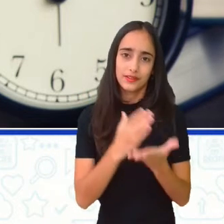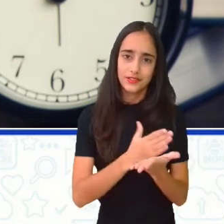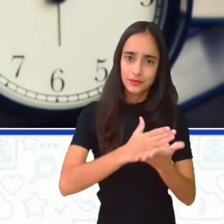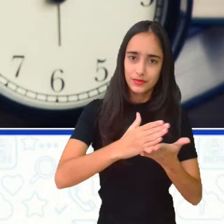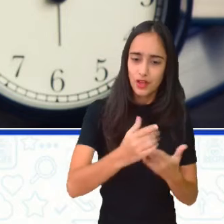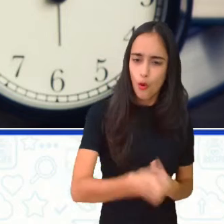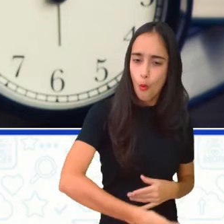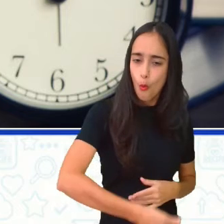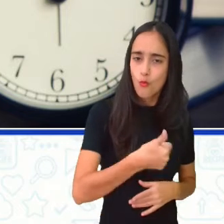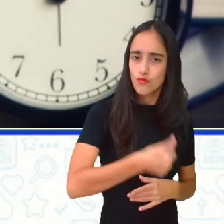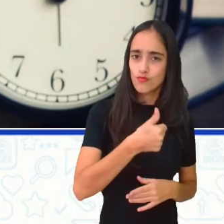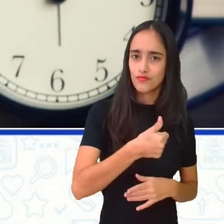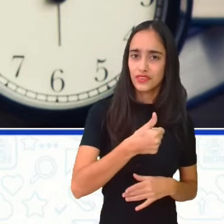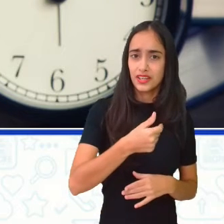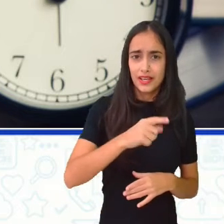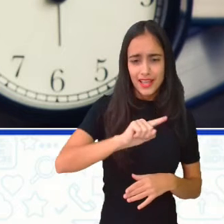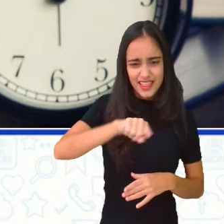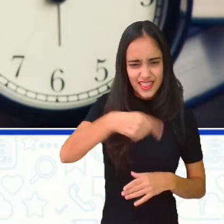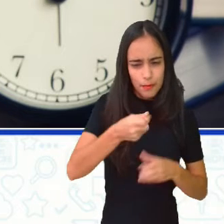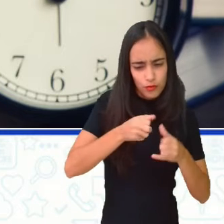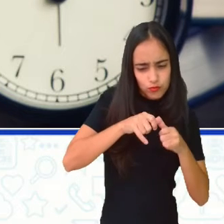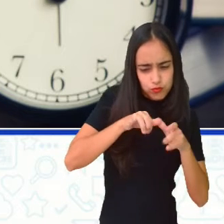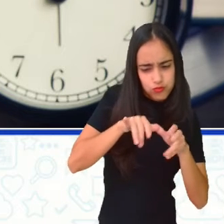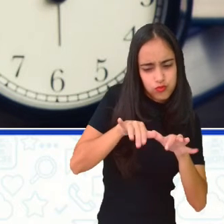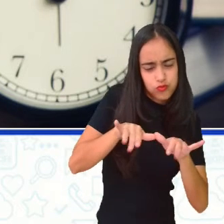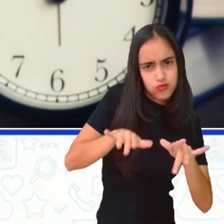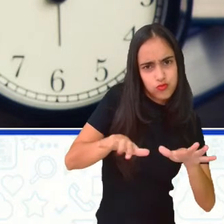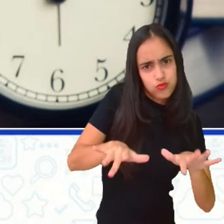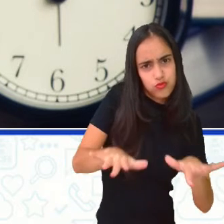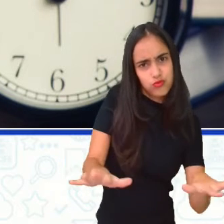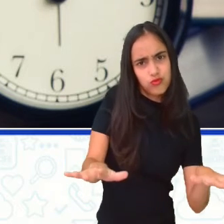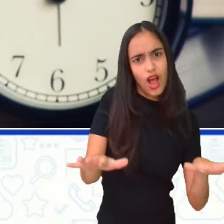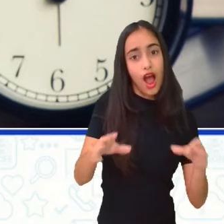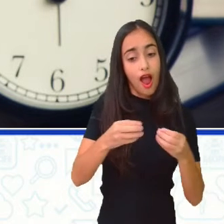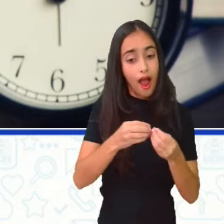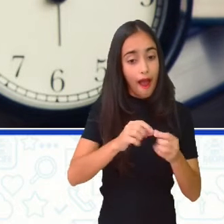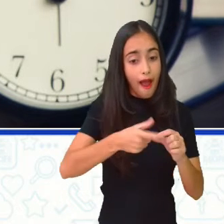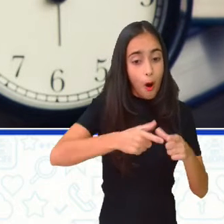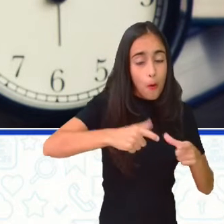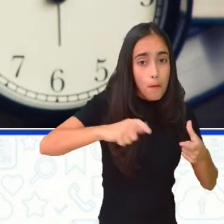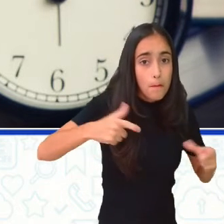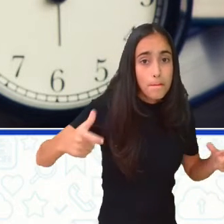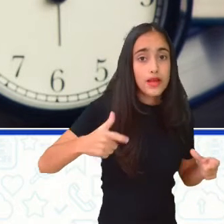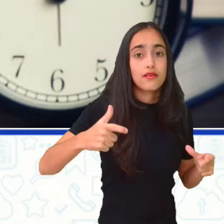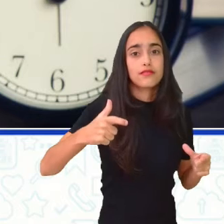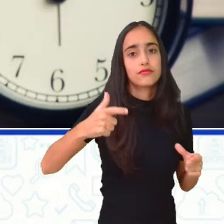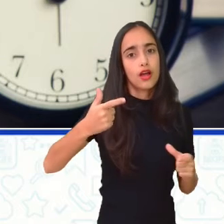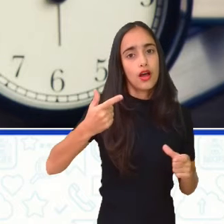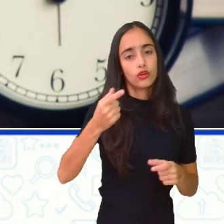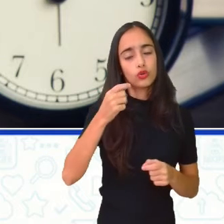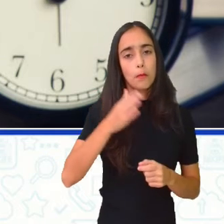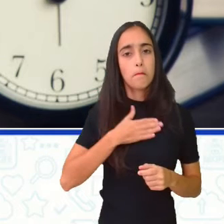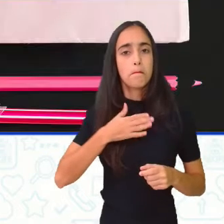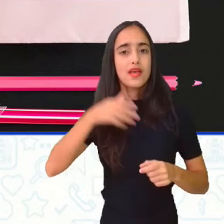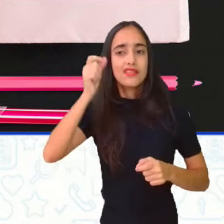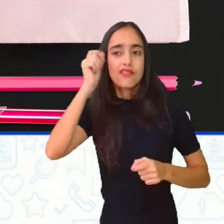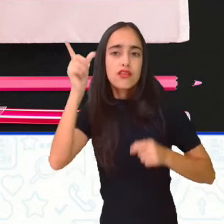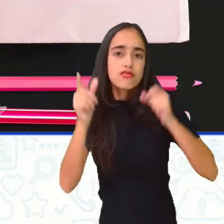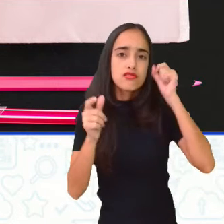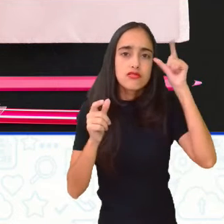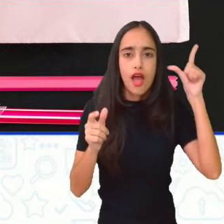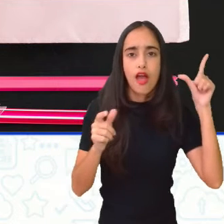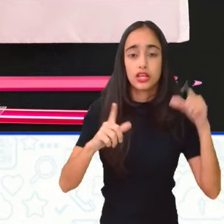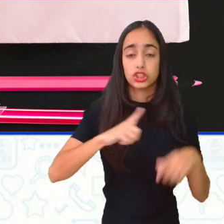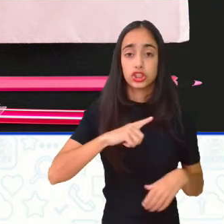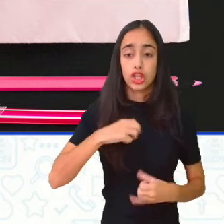e ir desmembrando, né, e ir aumentando a minha relação de ideias entre todas essas informações,